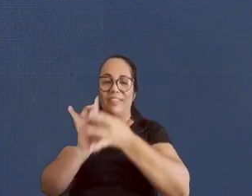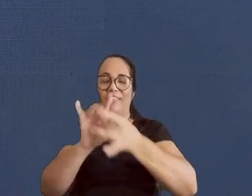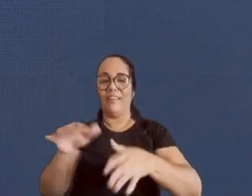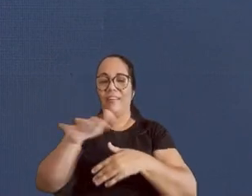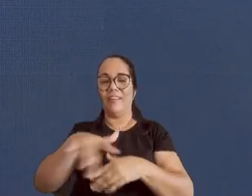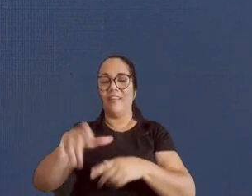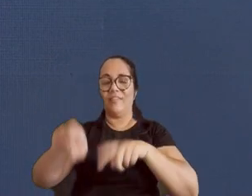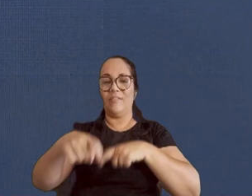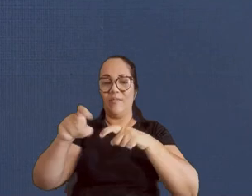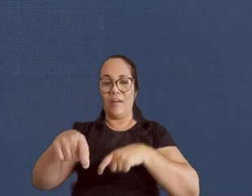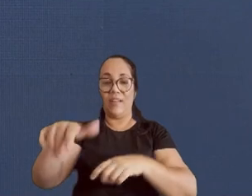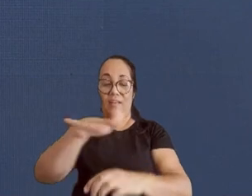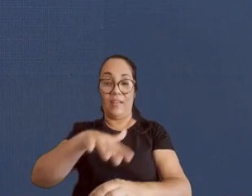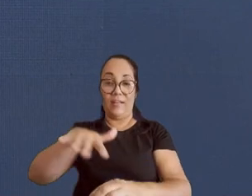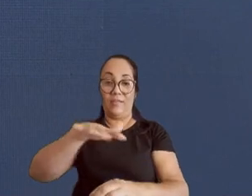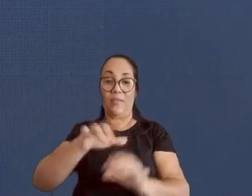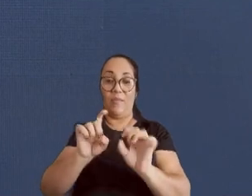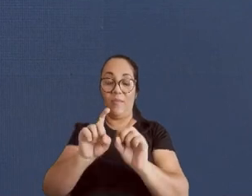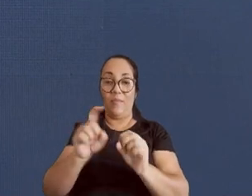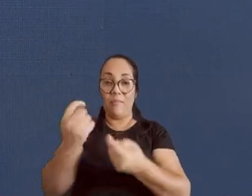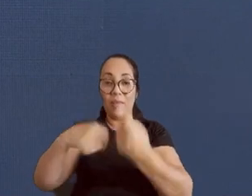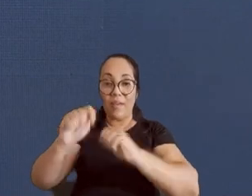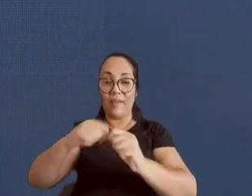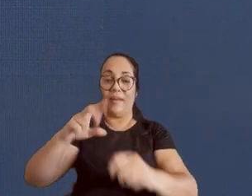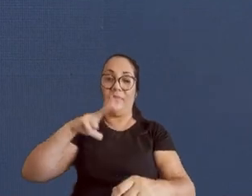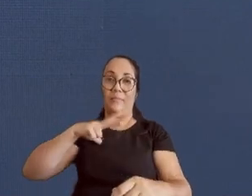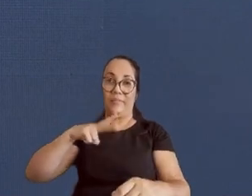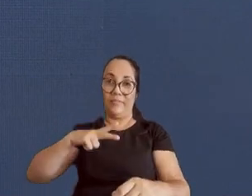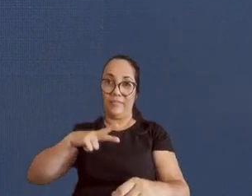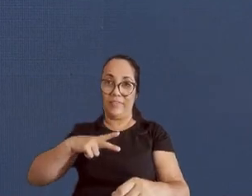eu acho que é que é fascinante né